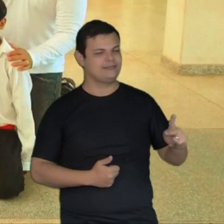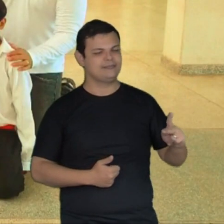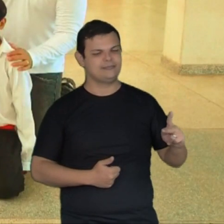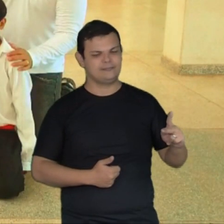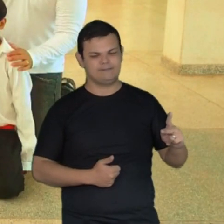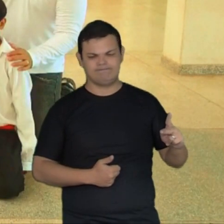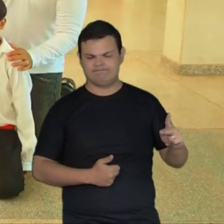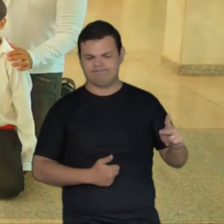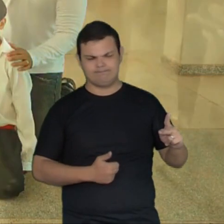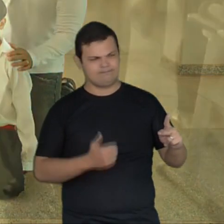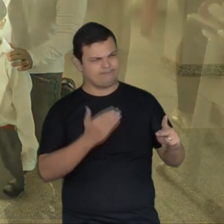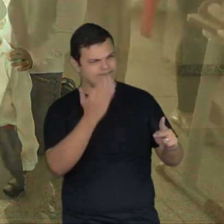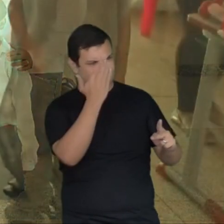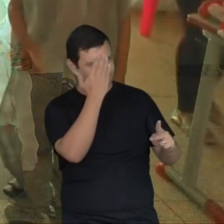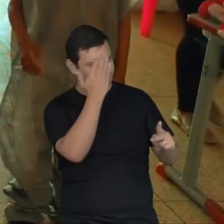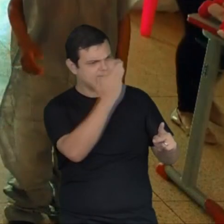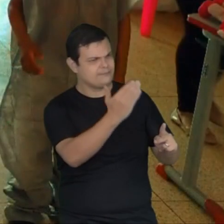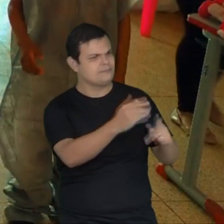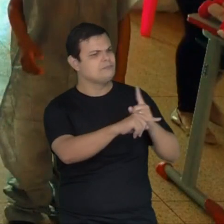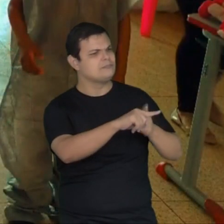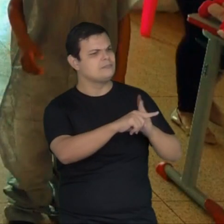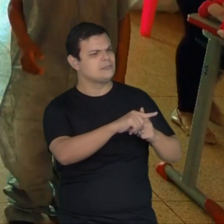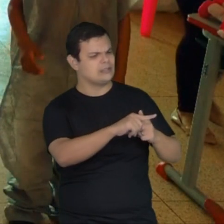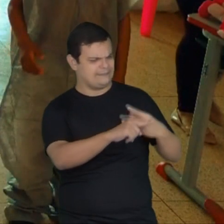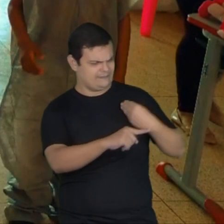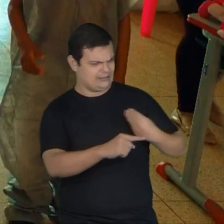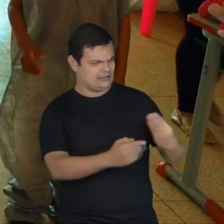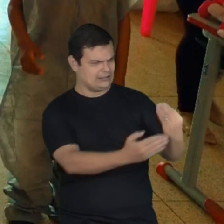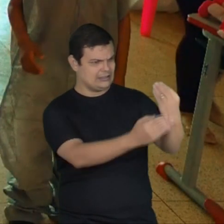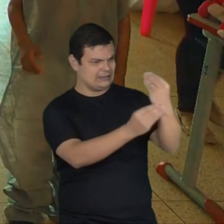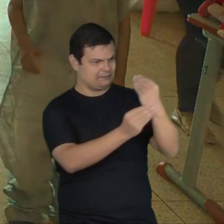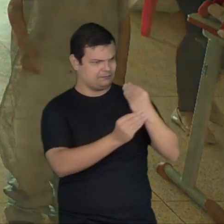Eu te agradeço por toda a vida que me deu.